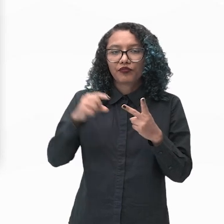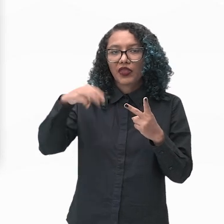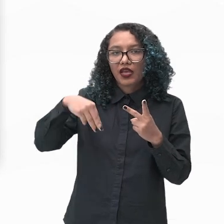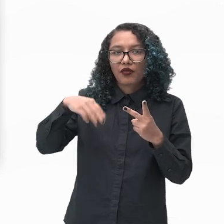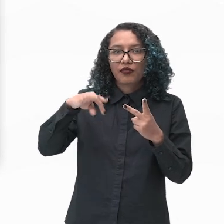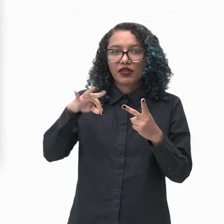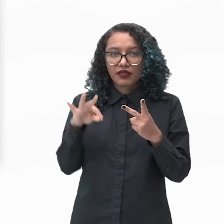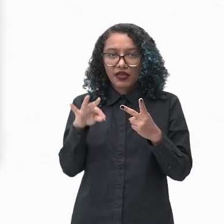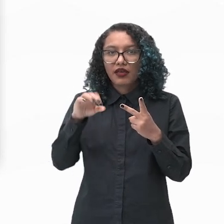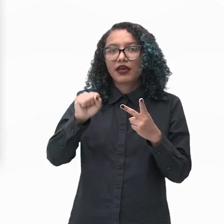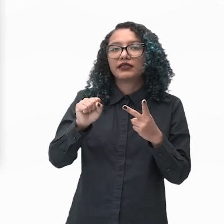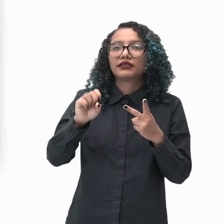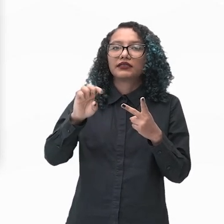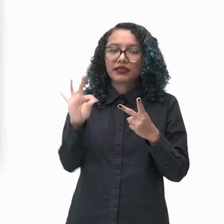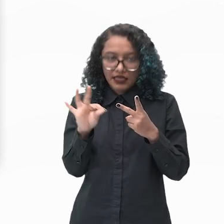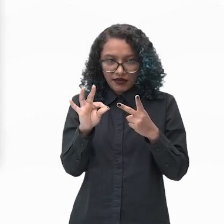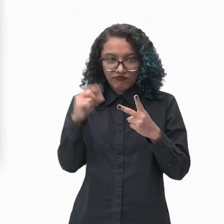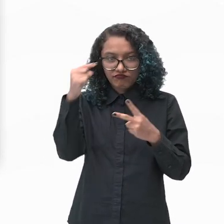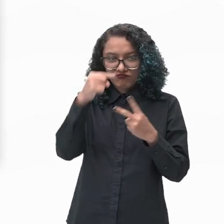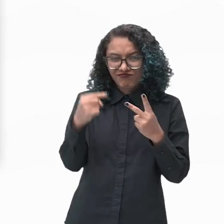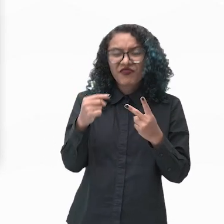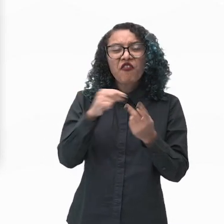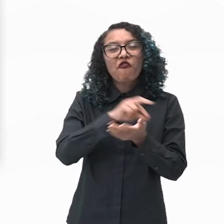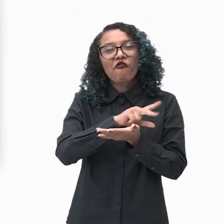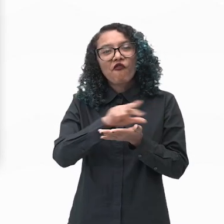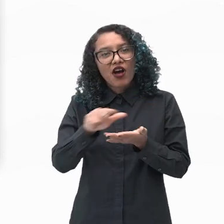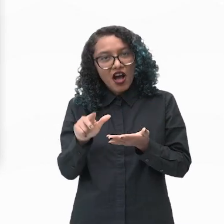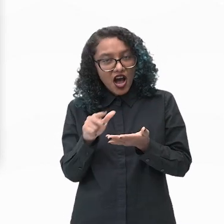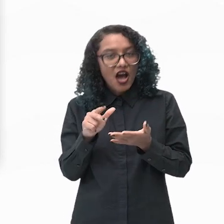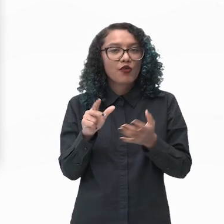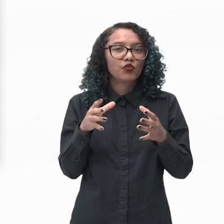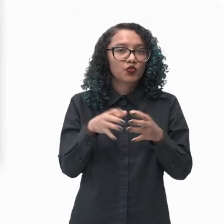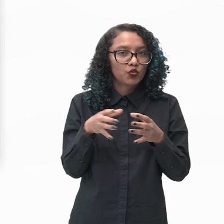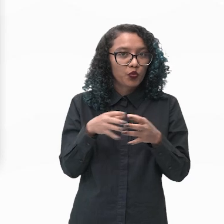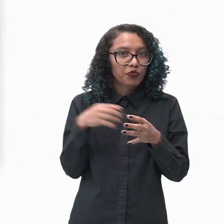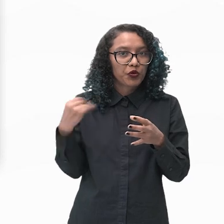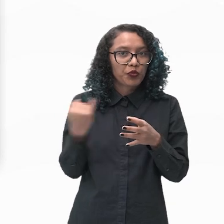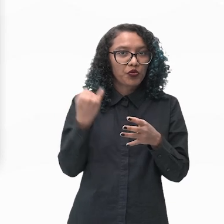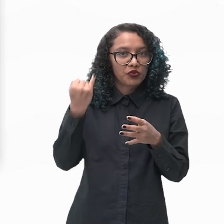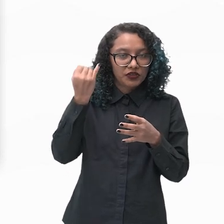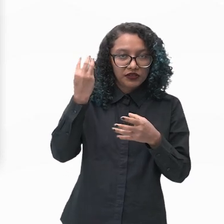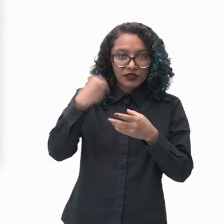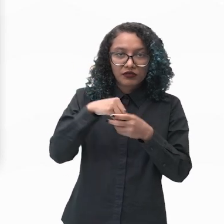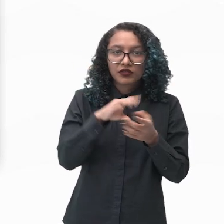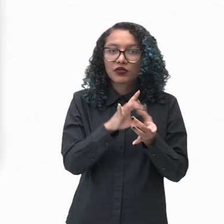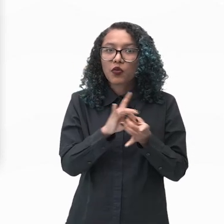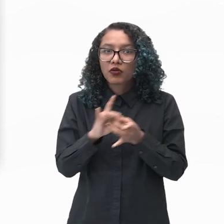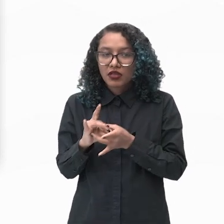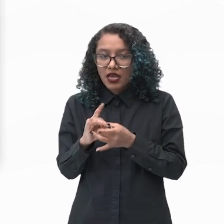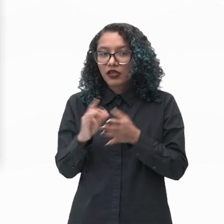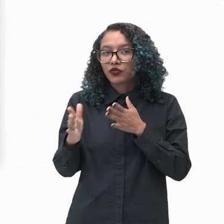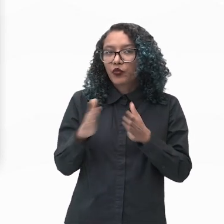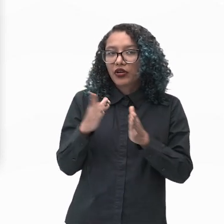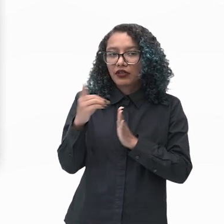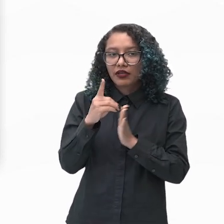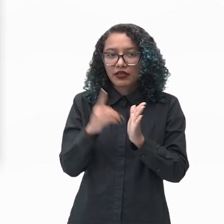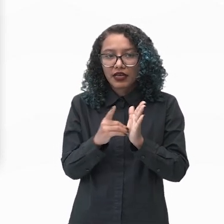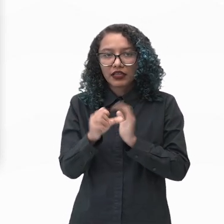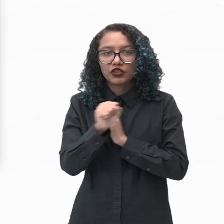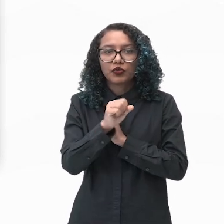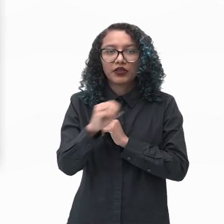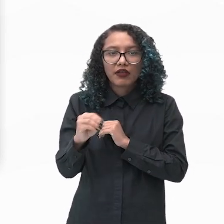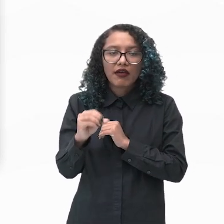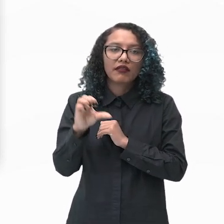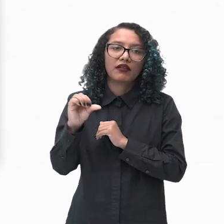Trabalhadores Sem Tetos. Então, a gente tem movimentos importantes dentro desse contexto ali que envolve a década de 70, a década de